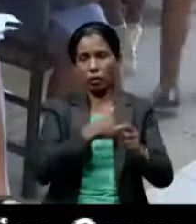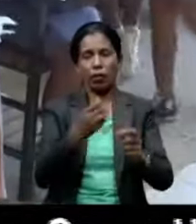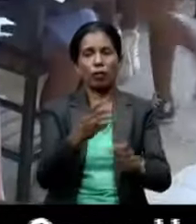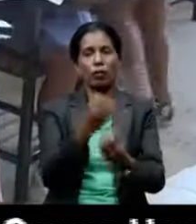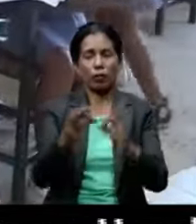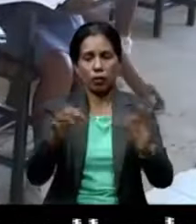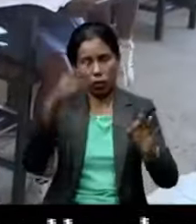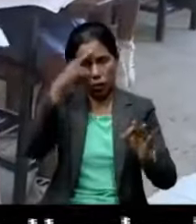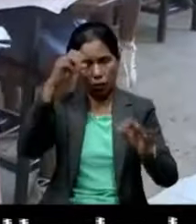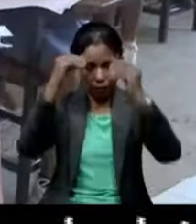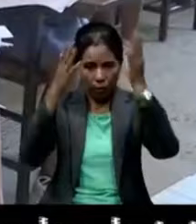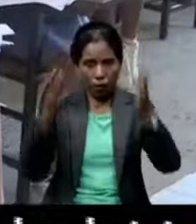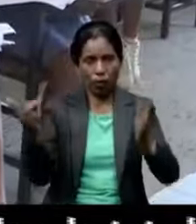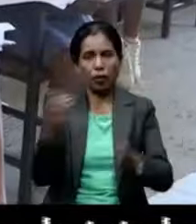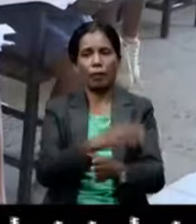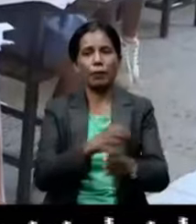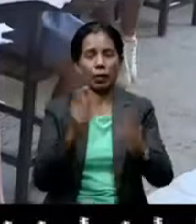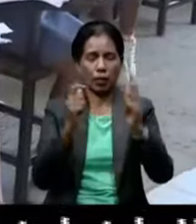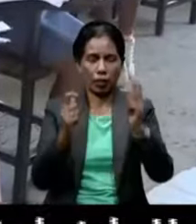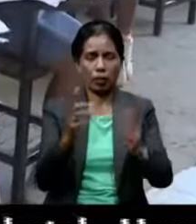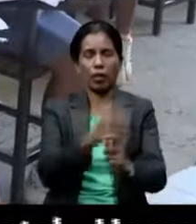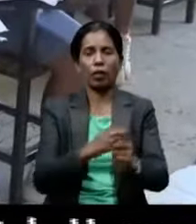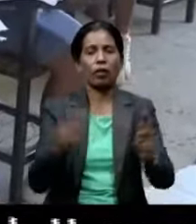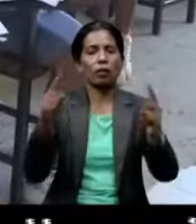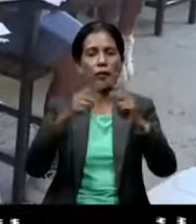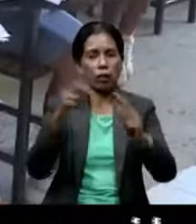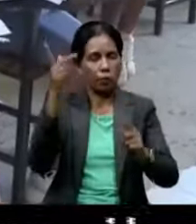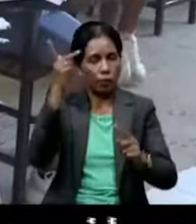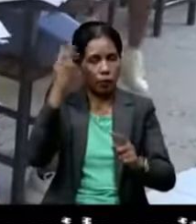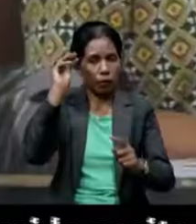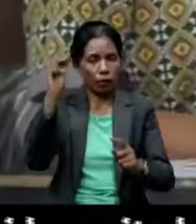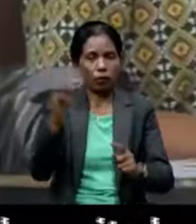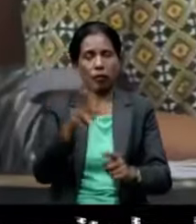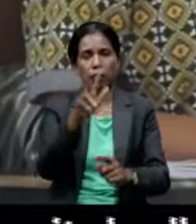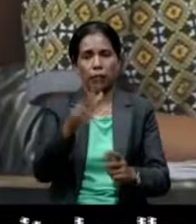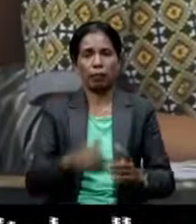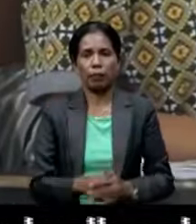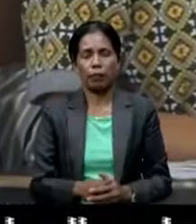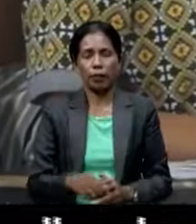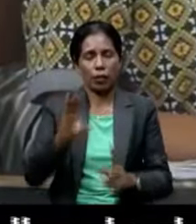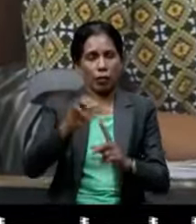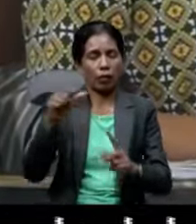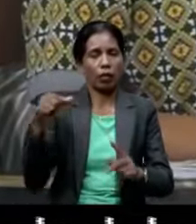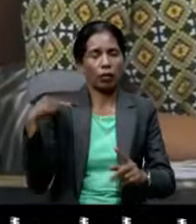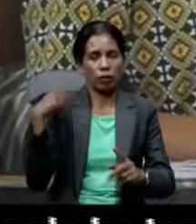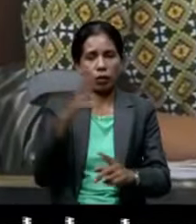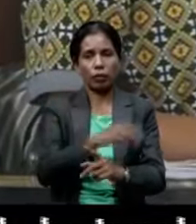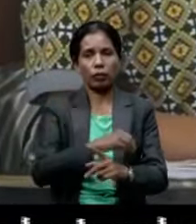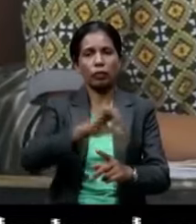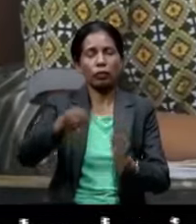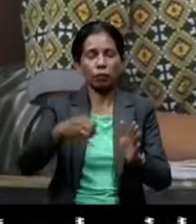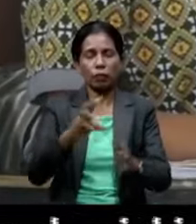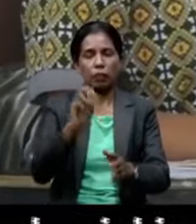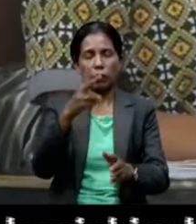Tamba professor Sira não passa e a testa candidatura, né? Vale primeiro, segundo, no terceiro ciclo. Chefe gabinete da Escola Secundária Geral 2 de